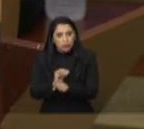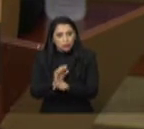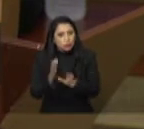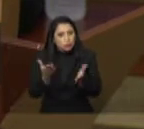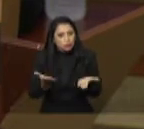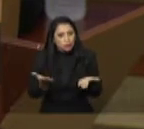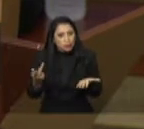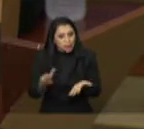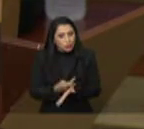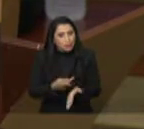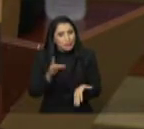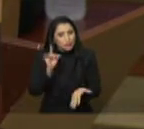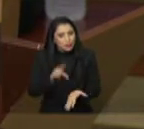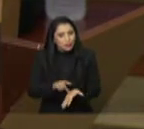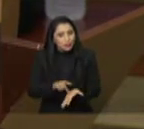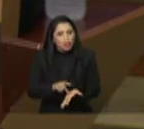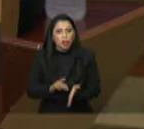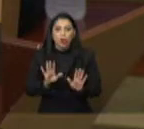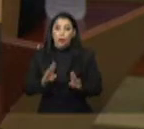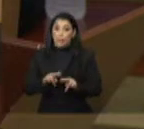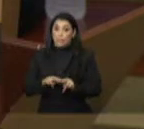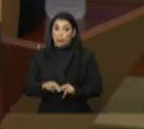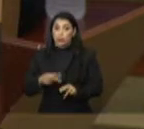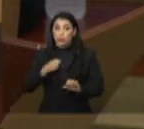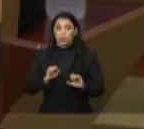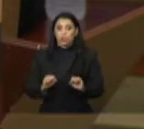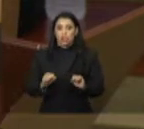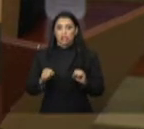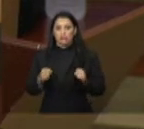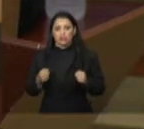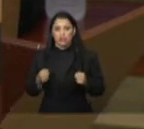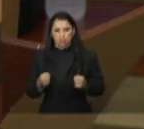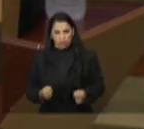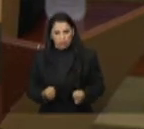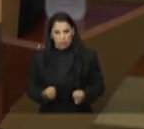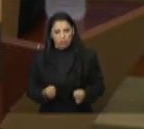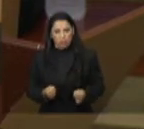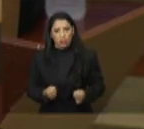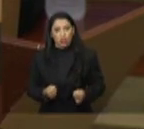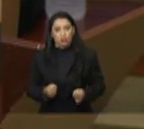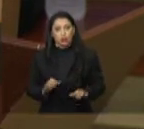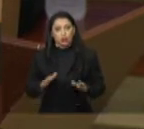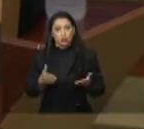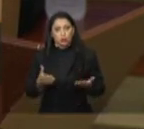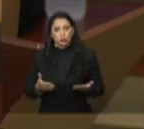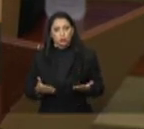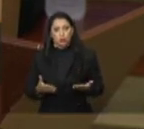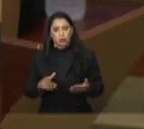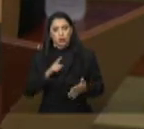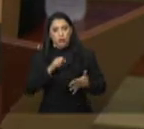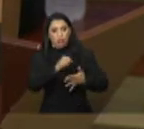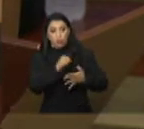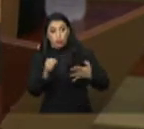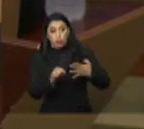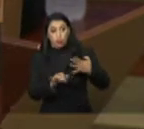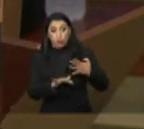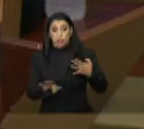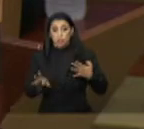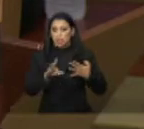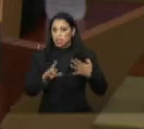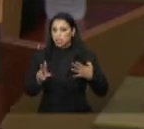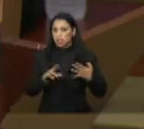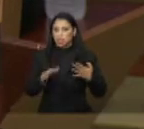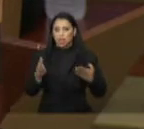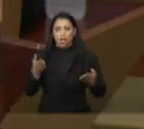por isso que eu defendi com muito quando o tribunal tinha a jurisprudência no sentido de não